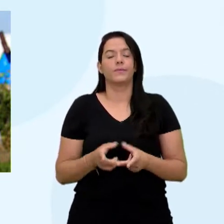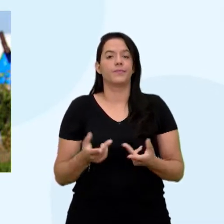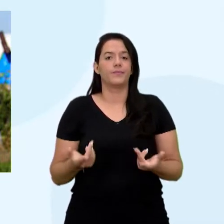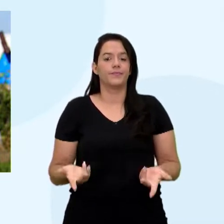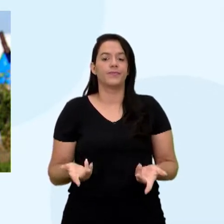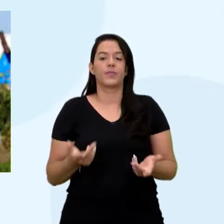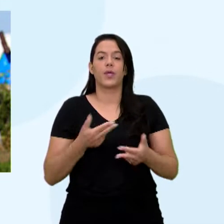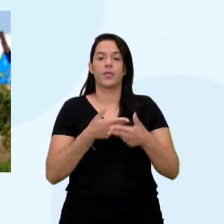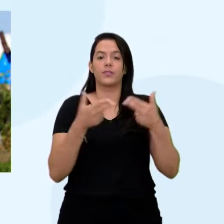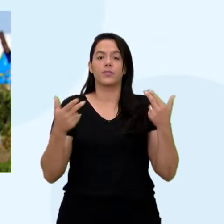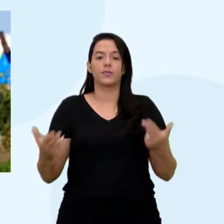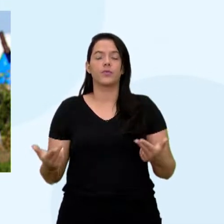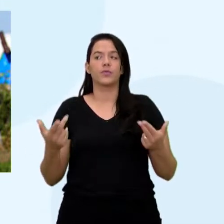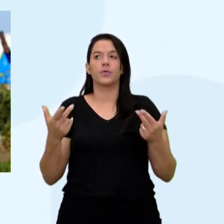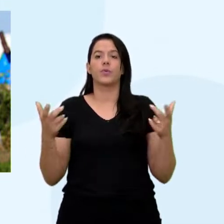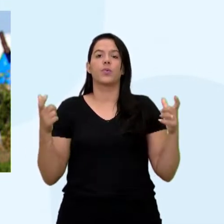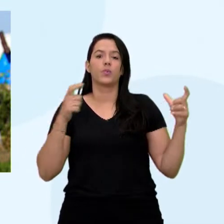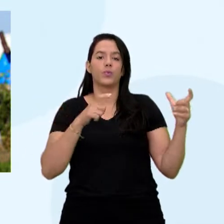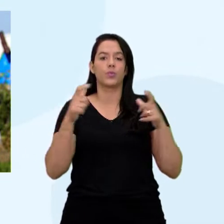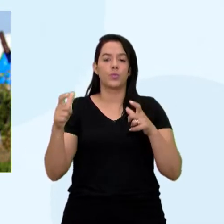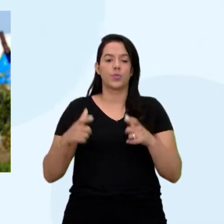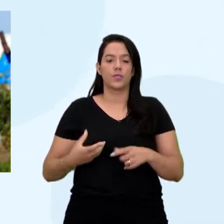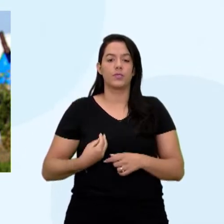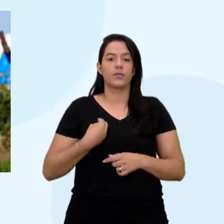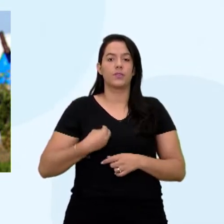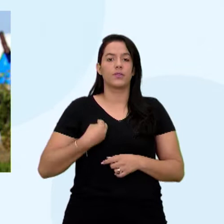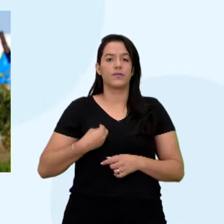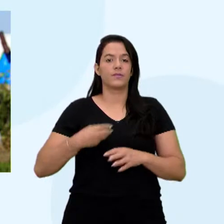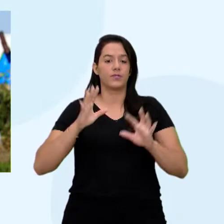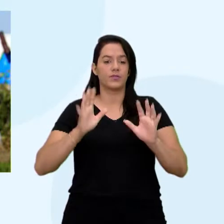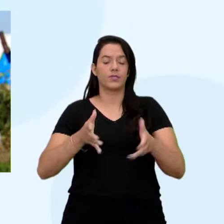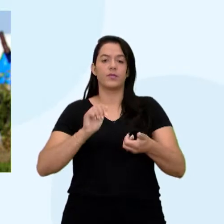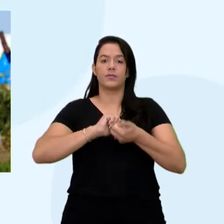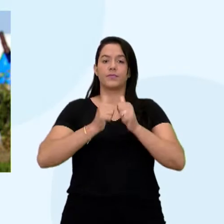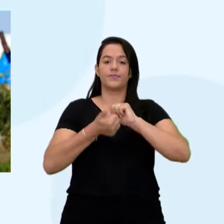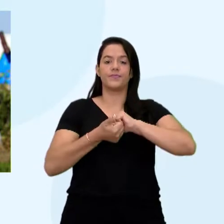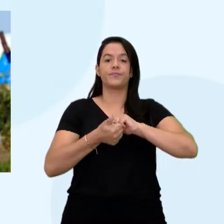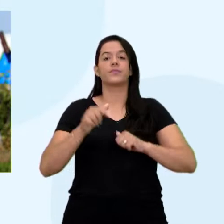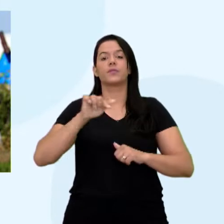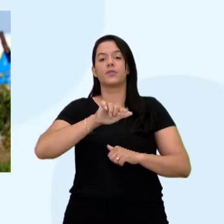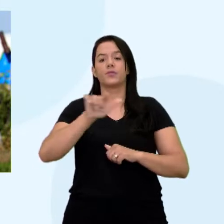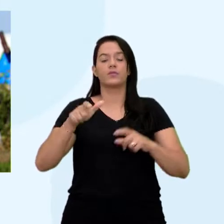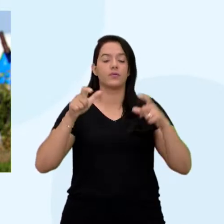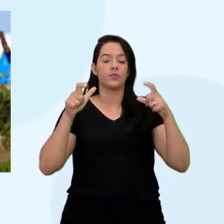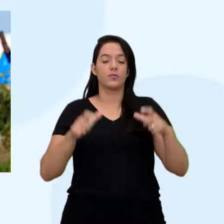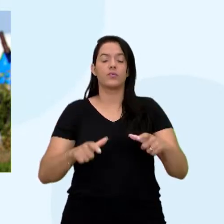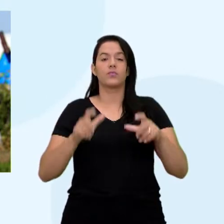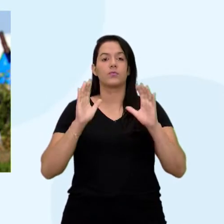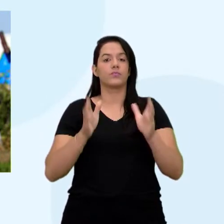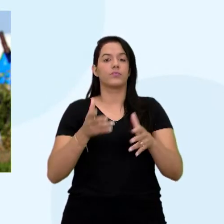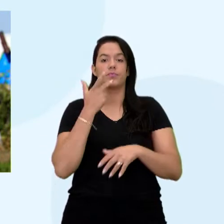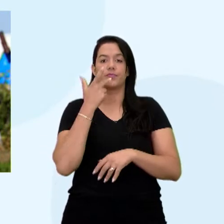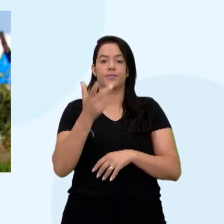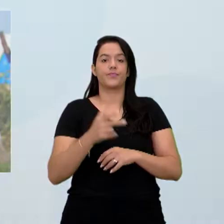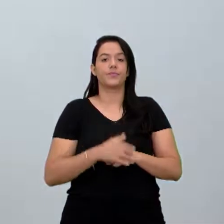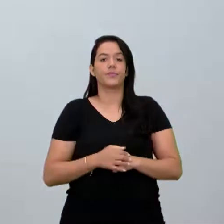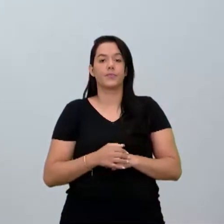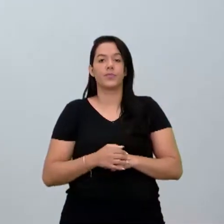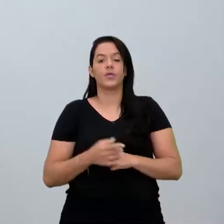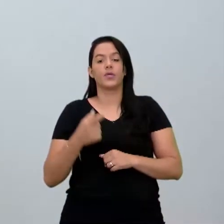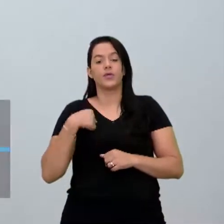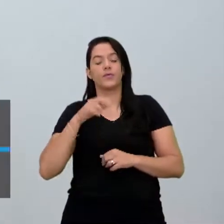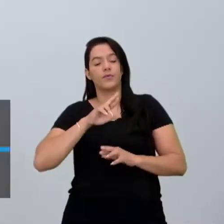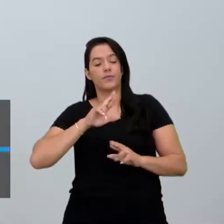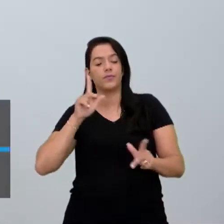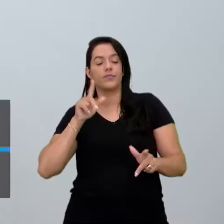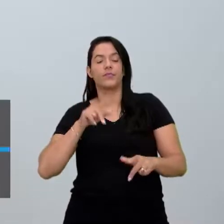as condições climáticas ao qual você já se adaptou e você vai para um lugar que, como a própria Fabi falou, vai te ver como